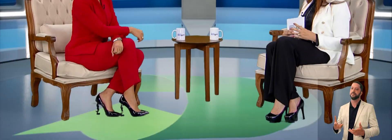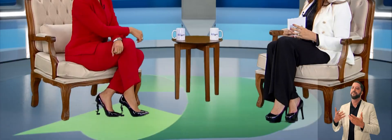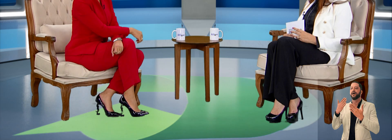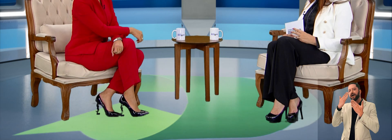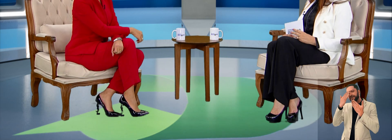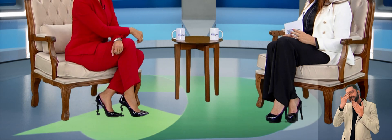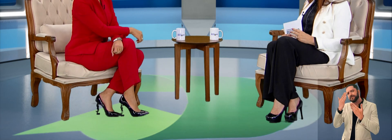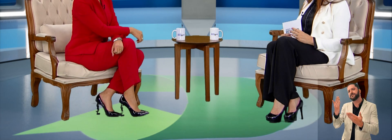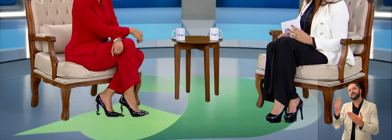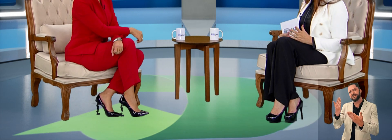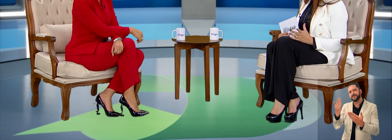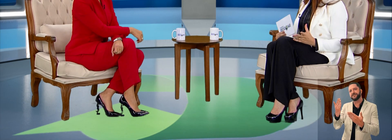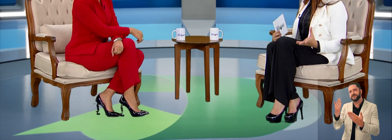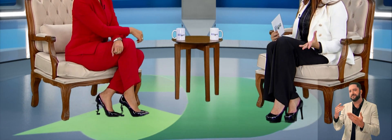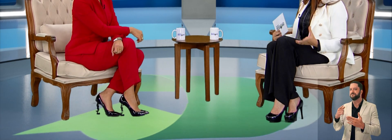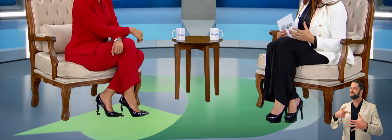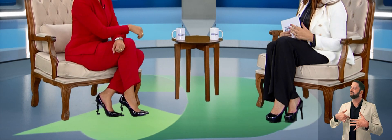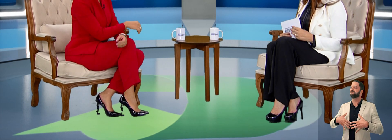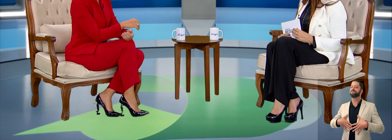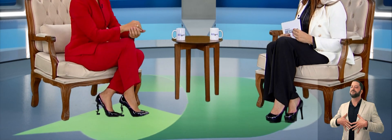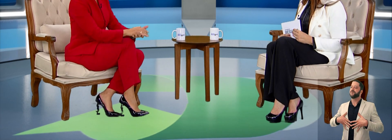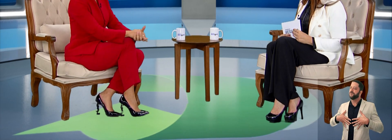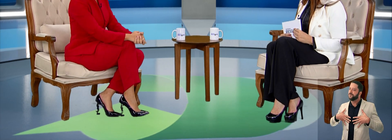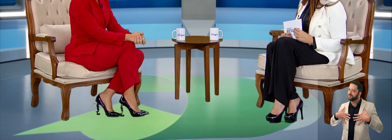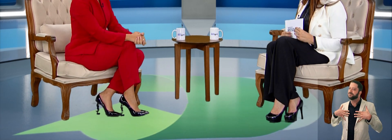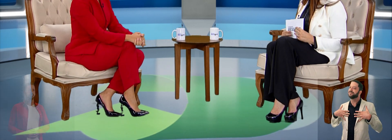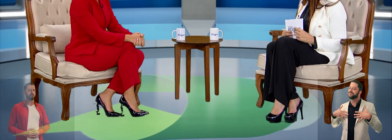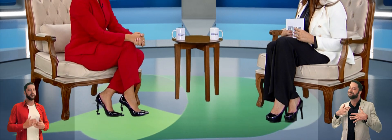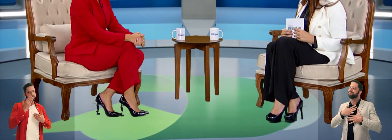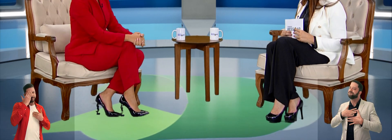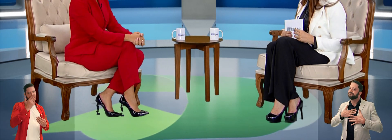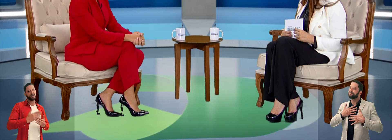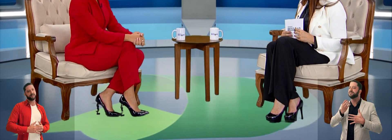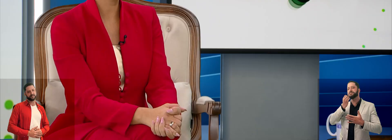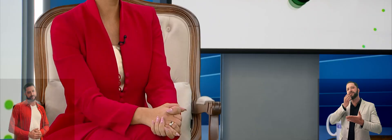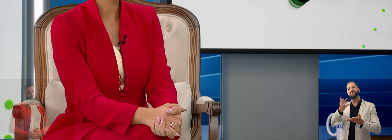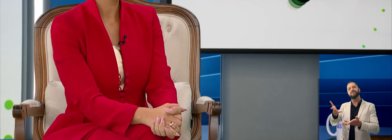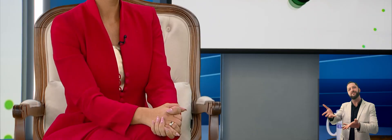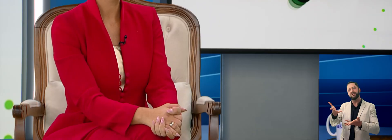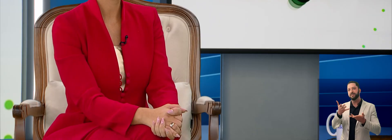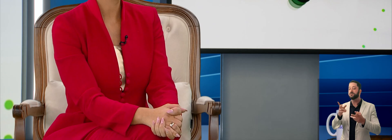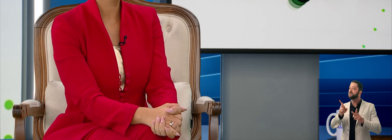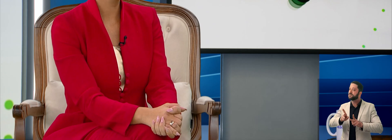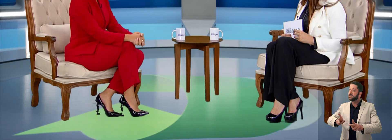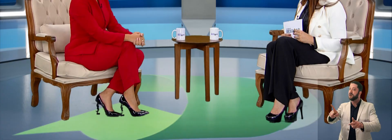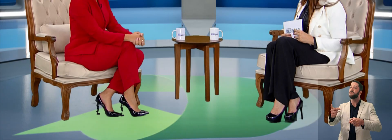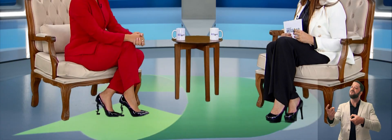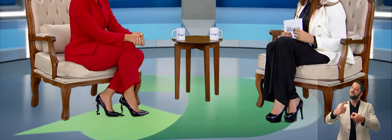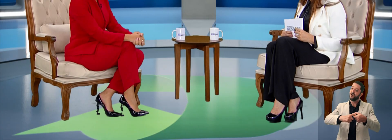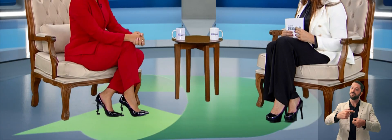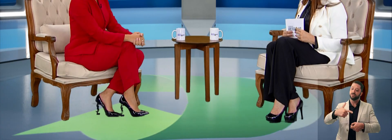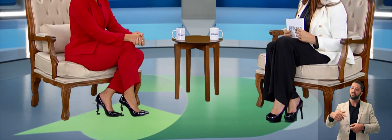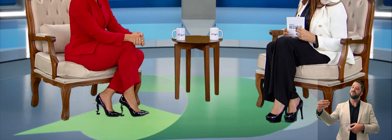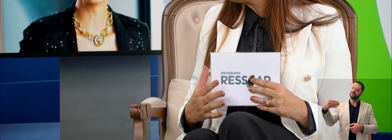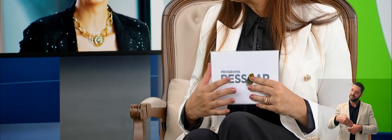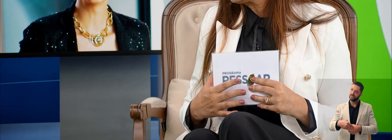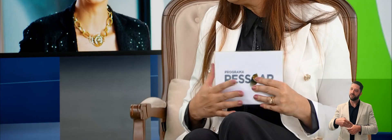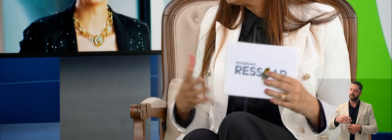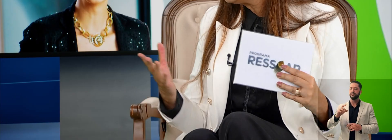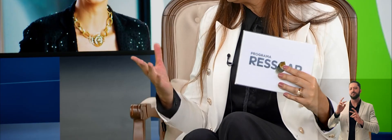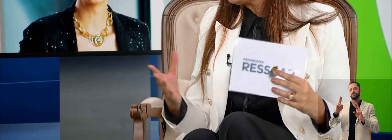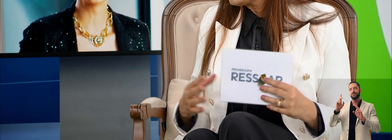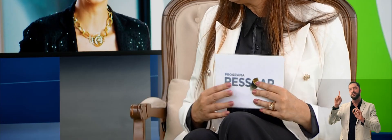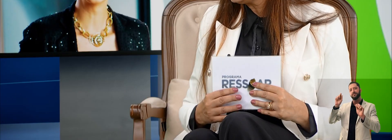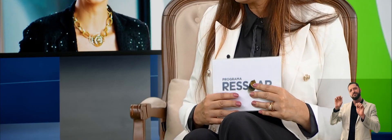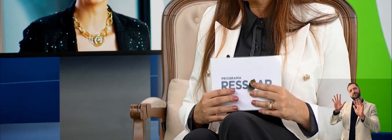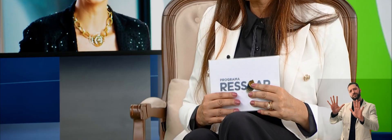te agradecer, tá? Dizer que é uma honra para a gente, seja sempre muito bem-vinda. Obrigada. Volte sempre, que Deus continue abençoando